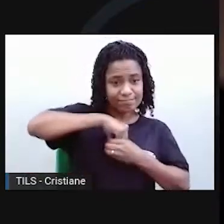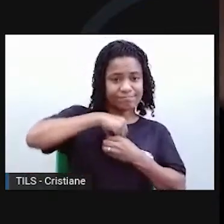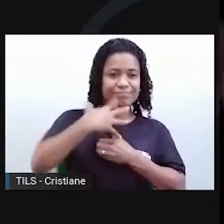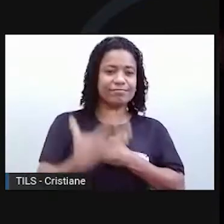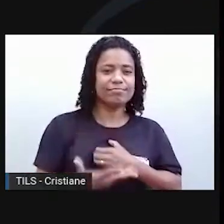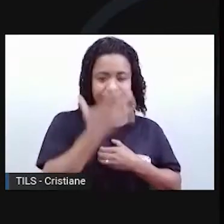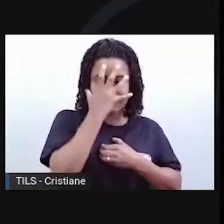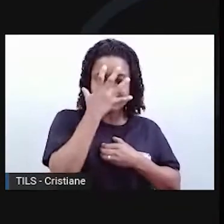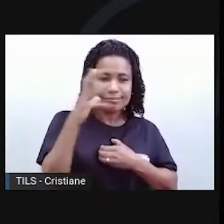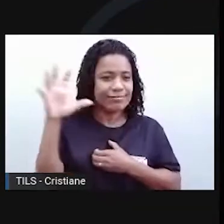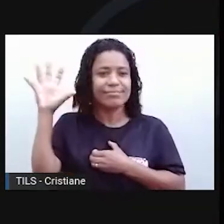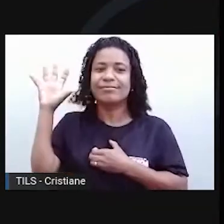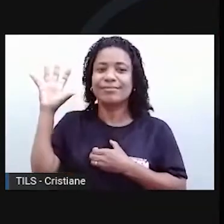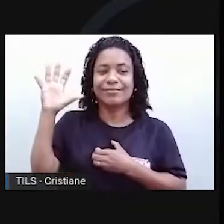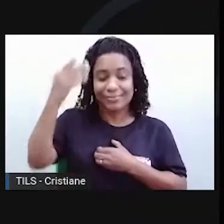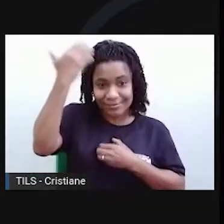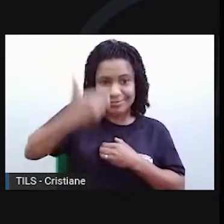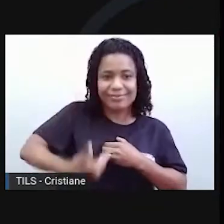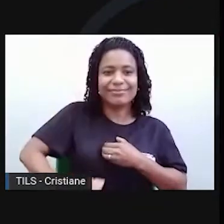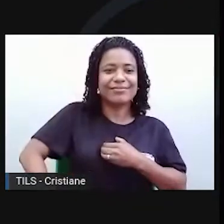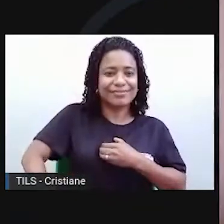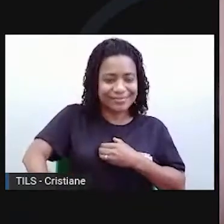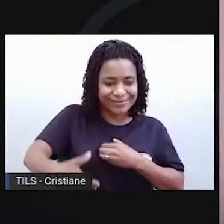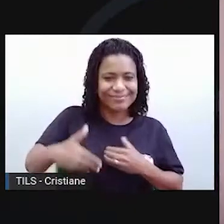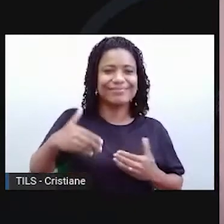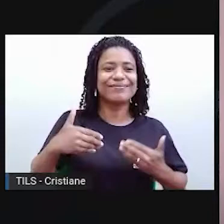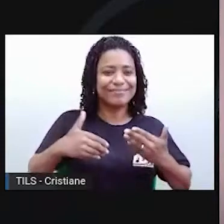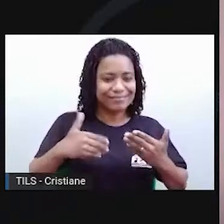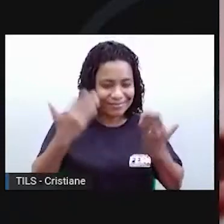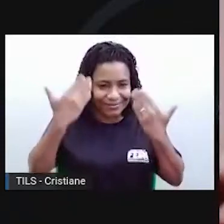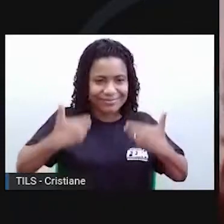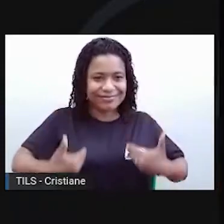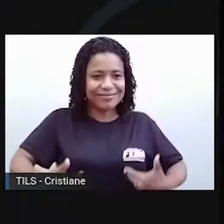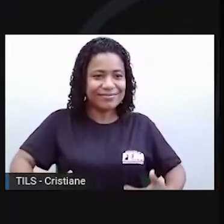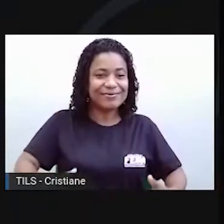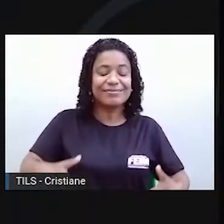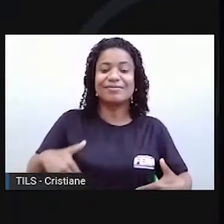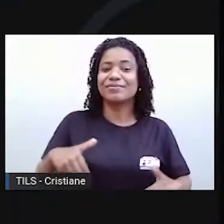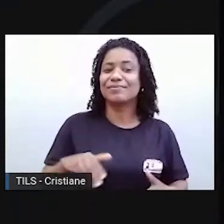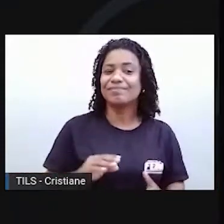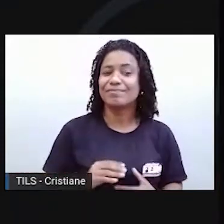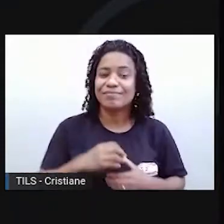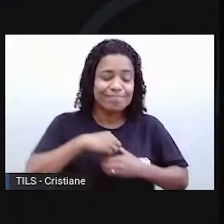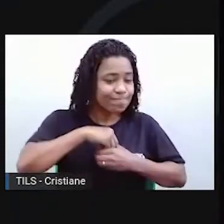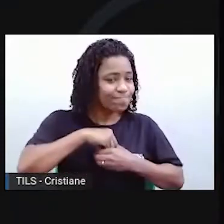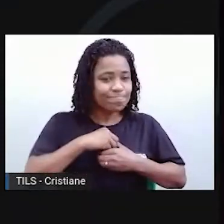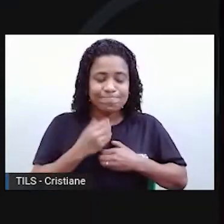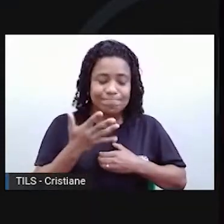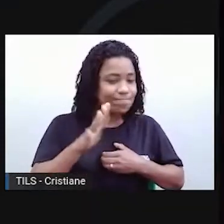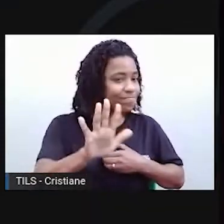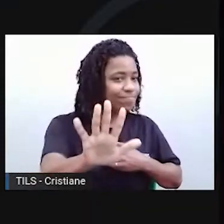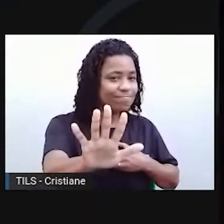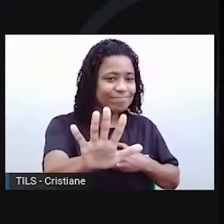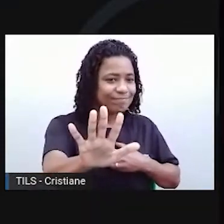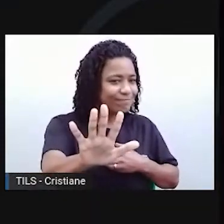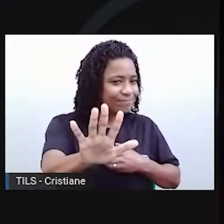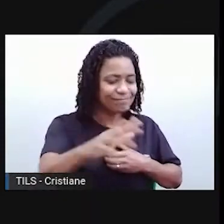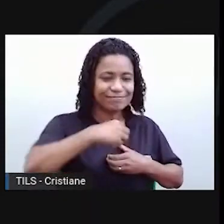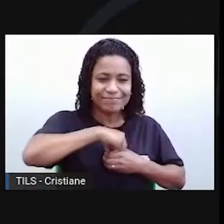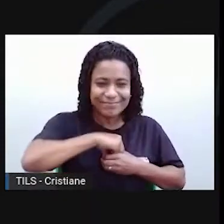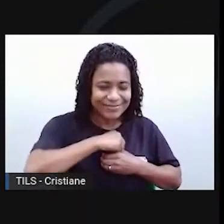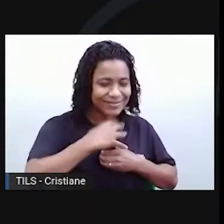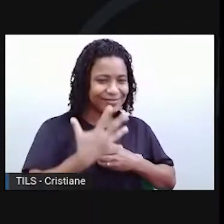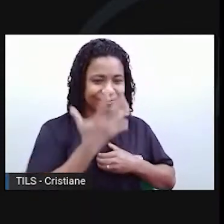enxergar além do que um só corpo, meu bem. Eu tô aqui pra envelhecer